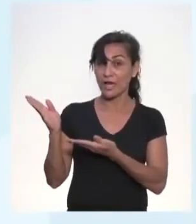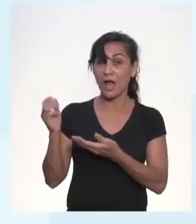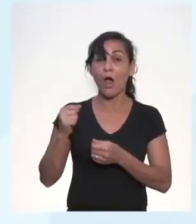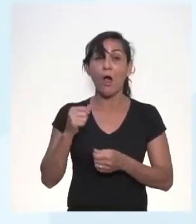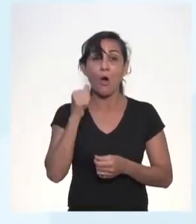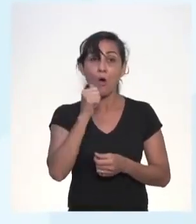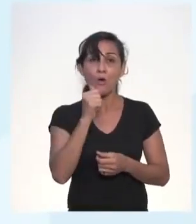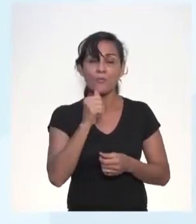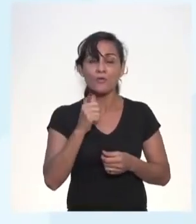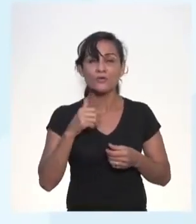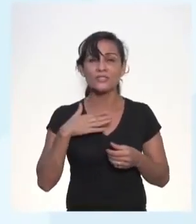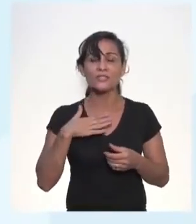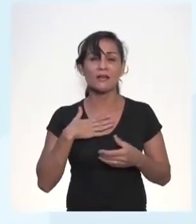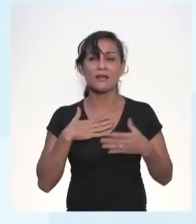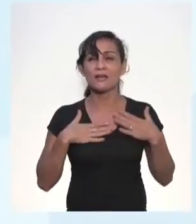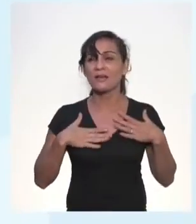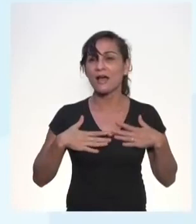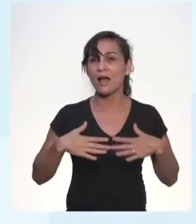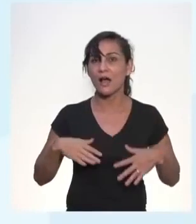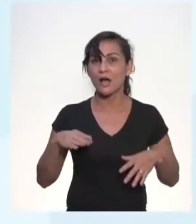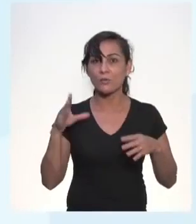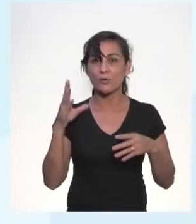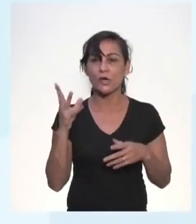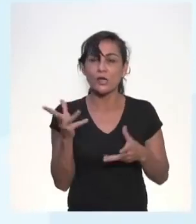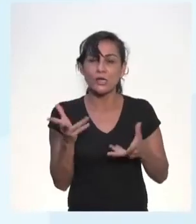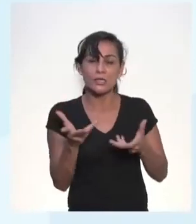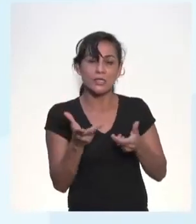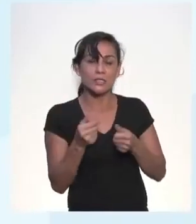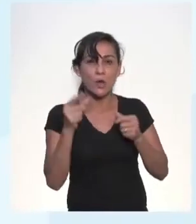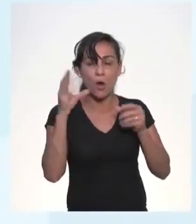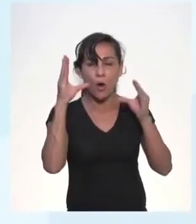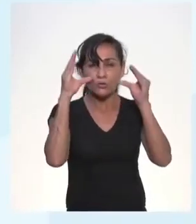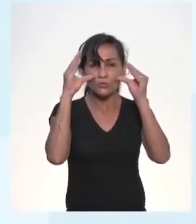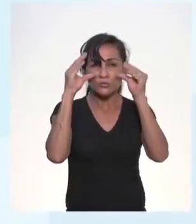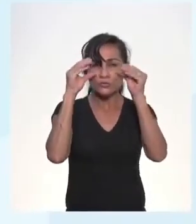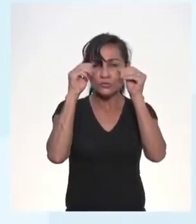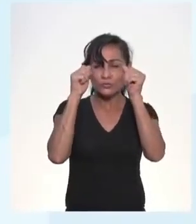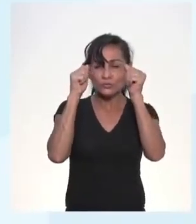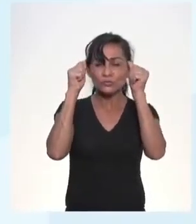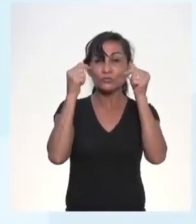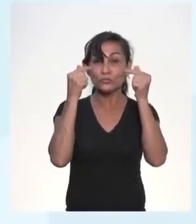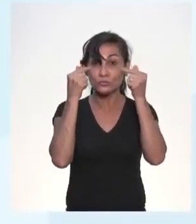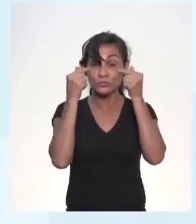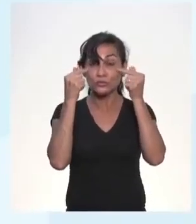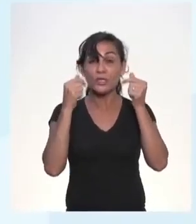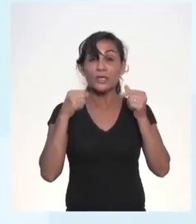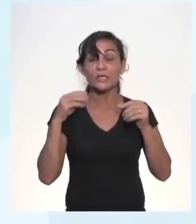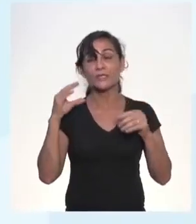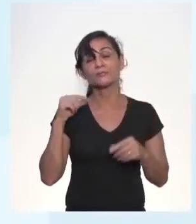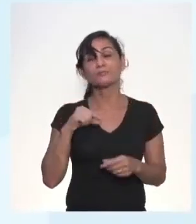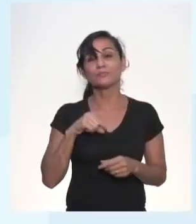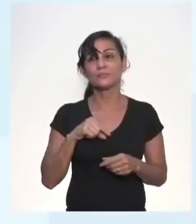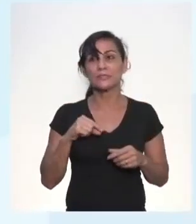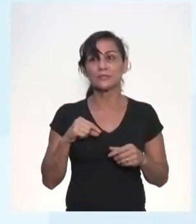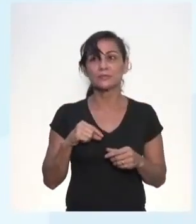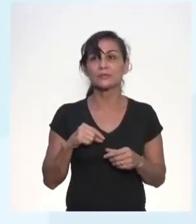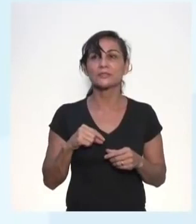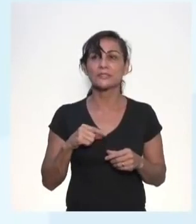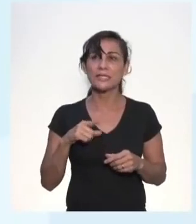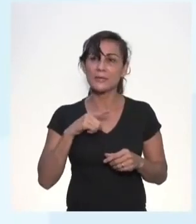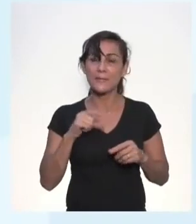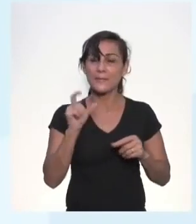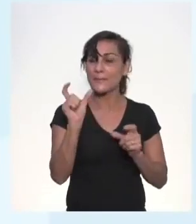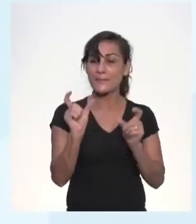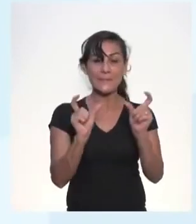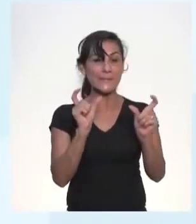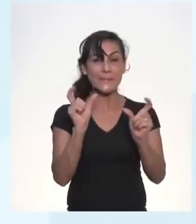moça faceira, dos olhos escuros, tão lindos, tão puros, que noite fagueira. Perceba que tem palavras destacadas aí, né? O